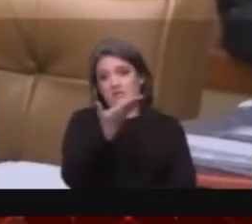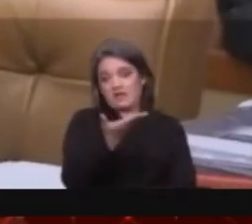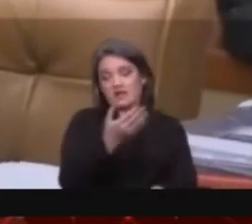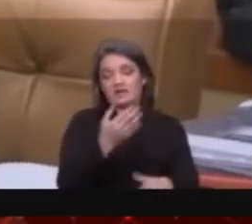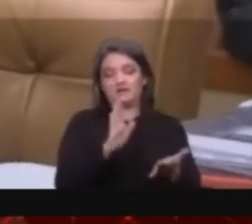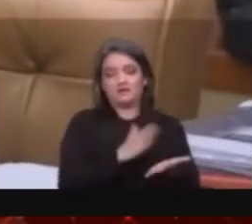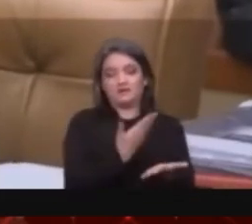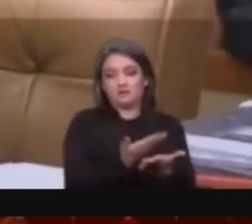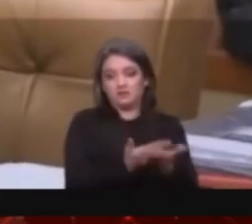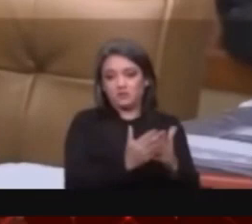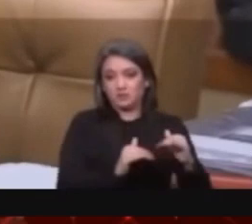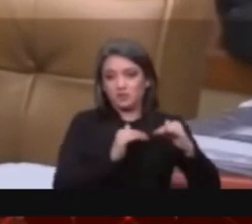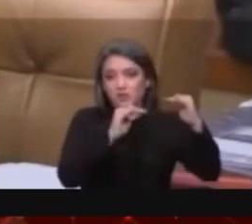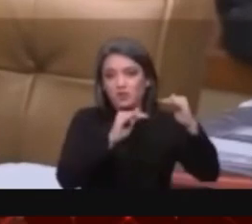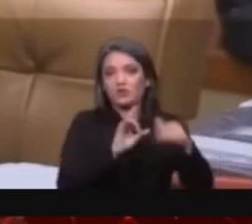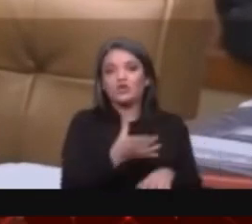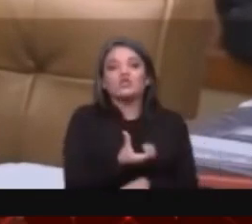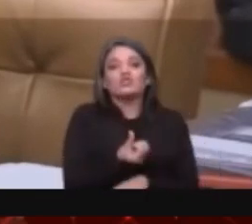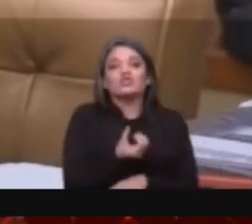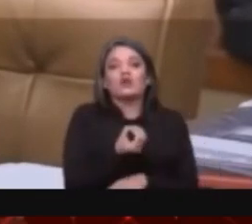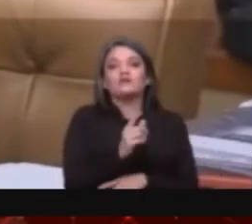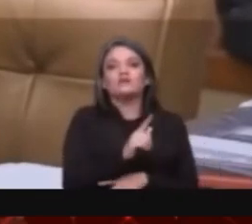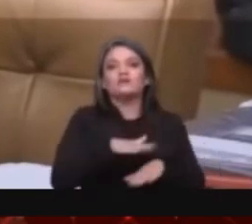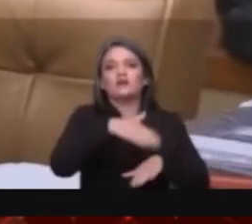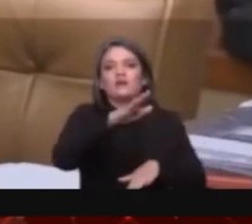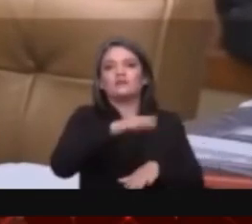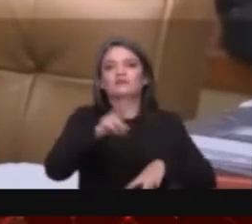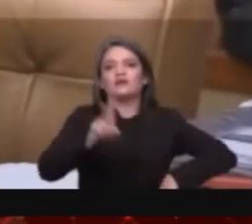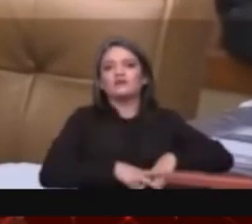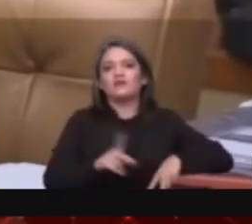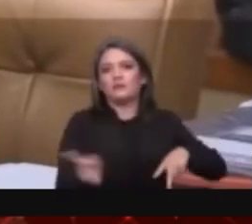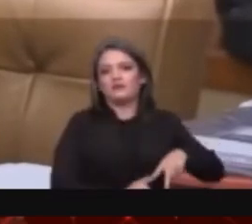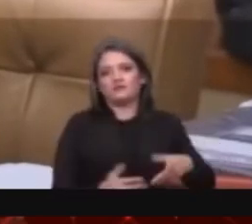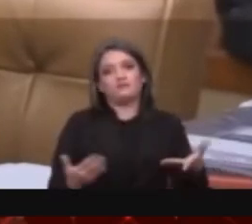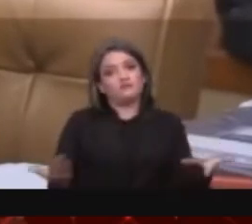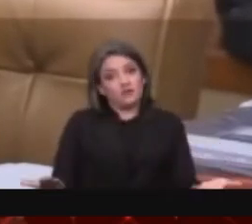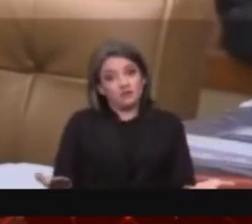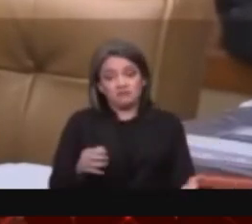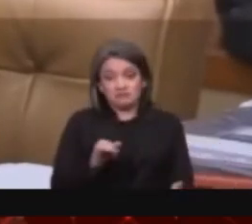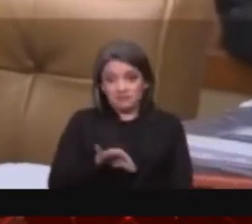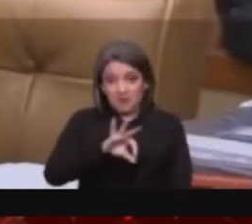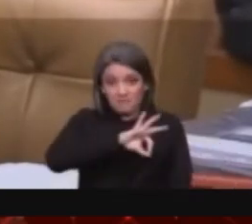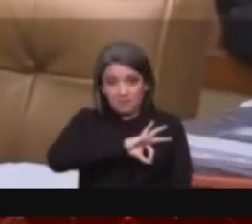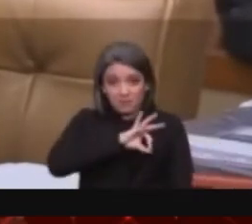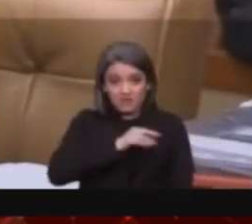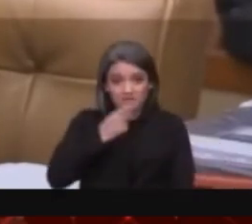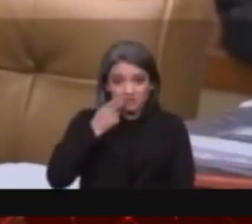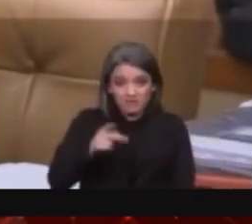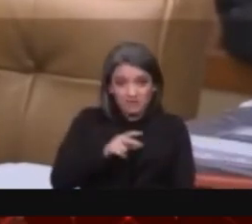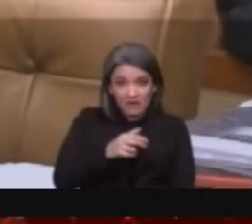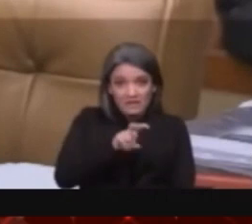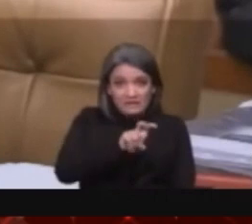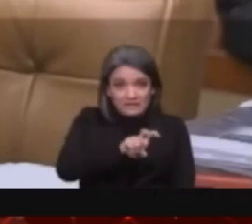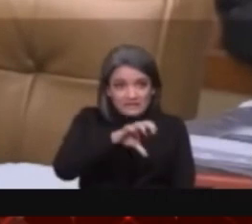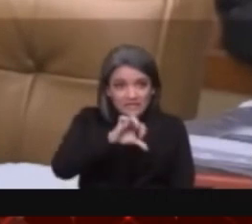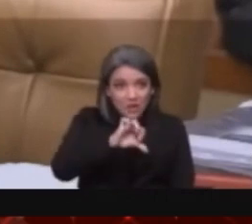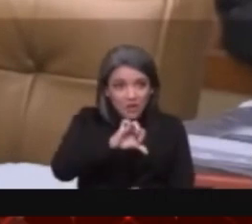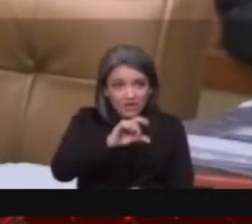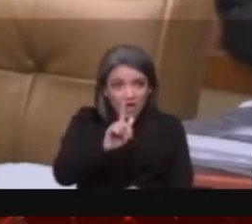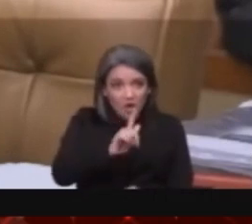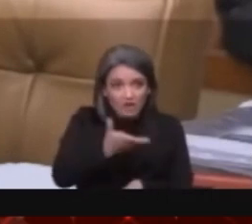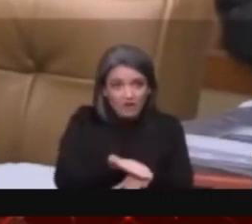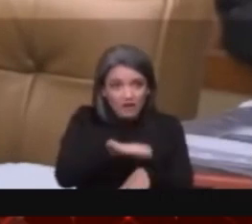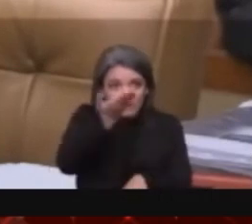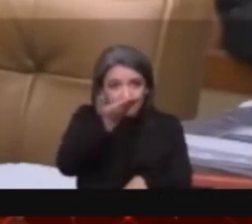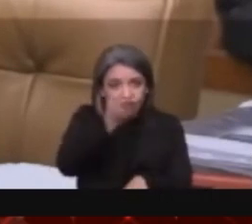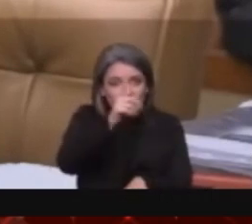tráfico, 59,5. Então, acho que se a própria polícia considera que só acima de 59